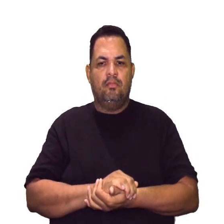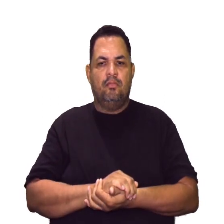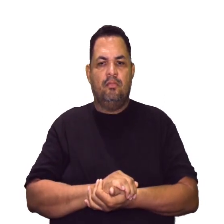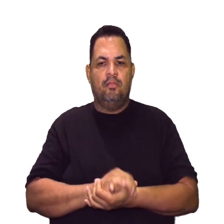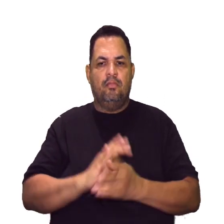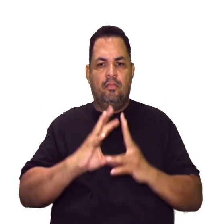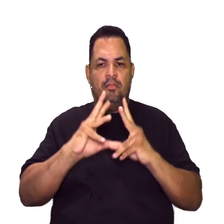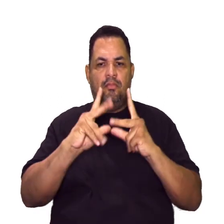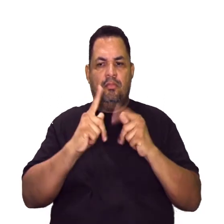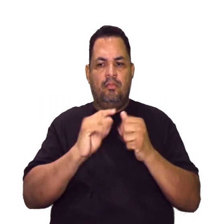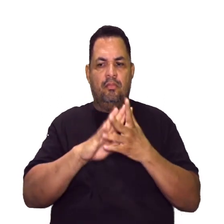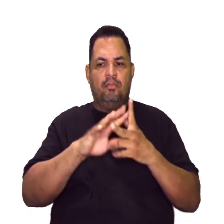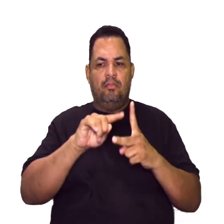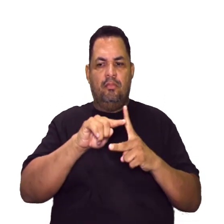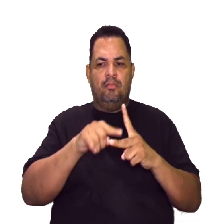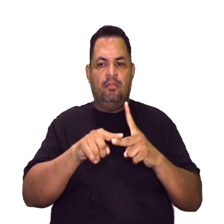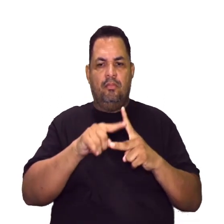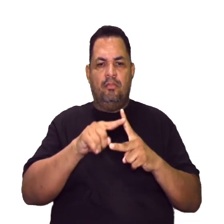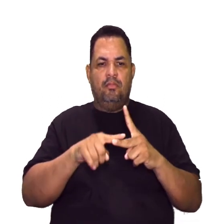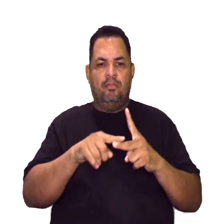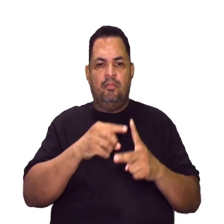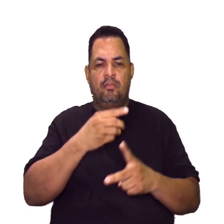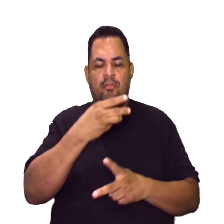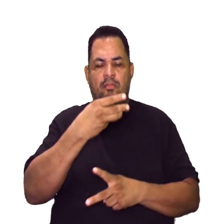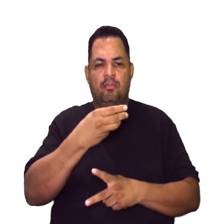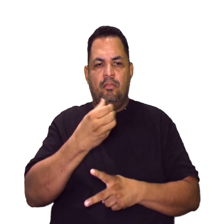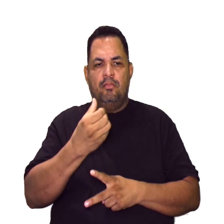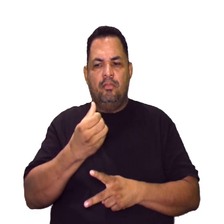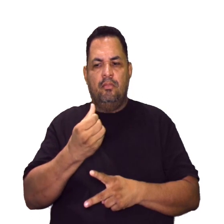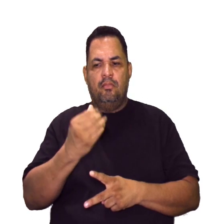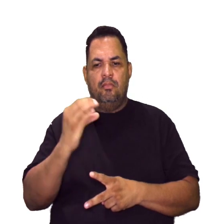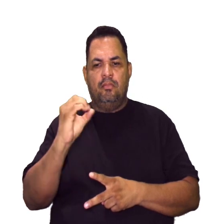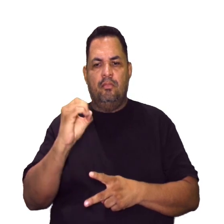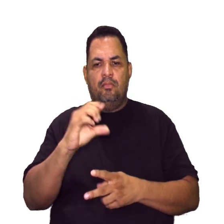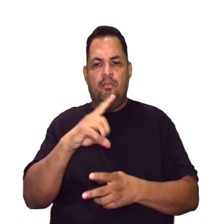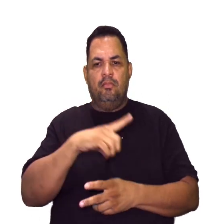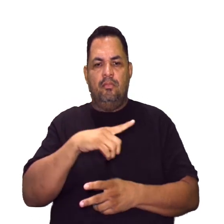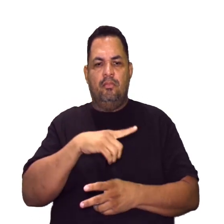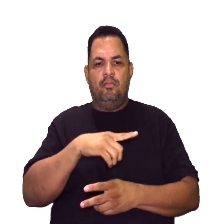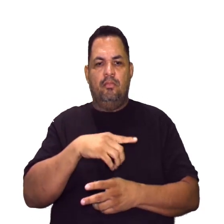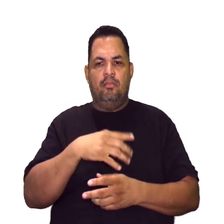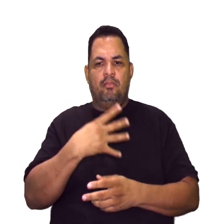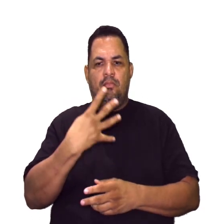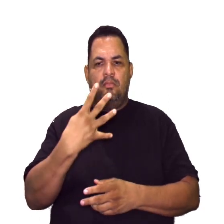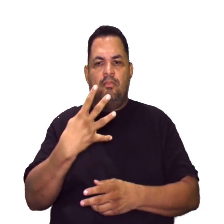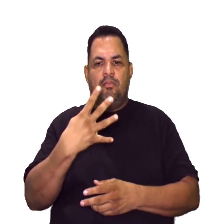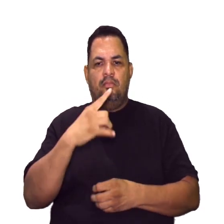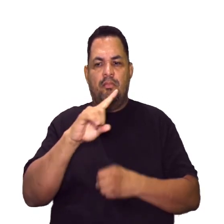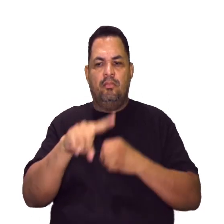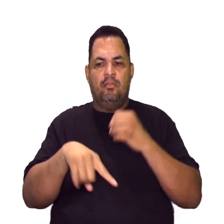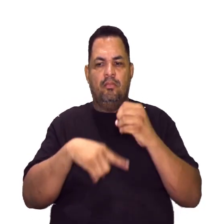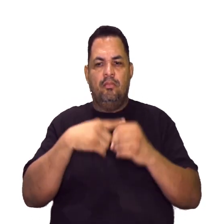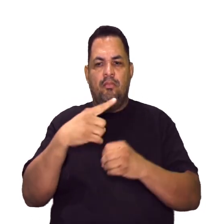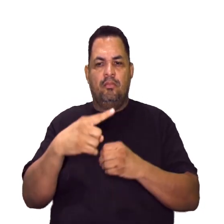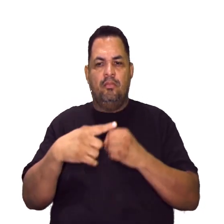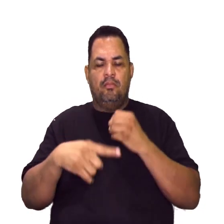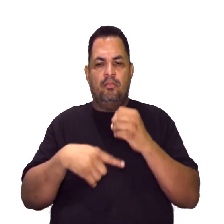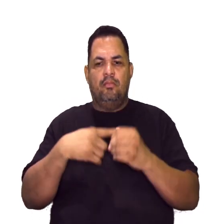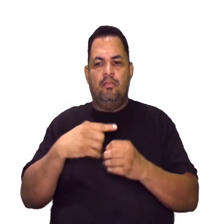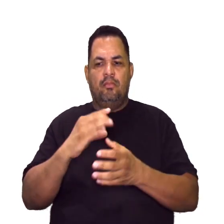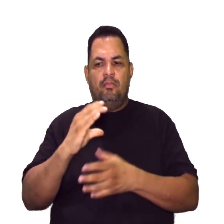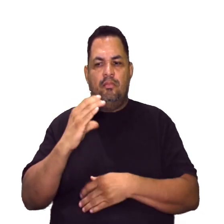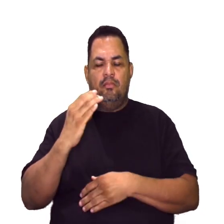a totalidade de ângulos 360, quando temos aqui, ó, 4 átomos de carbono, desde que